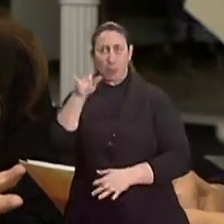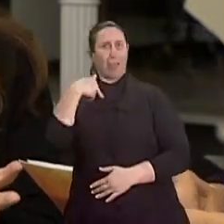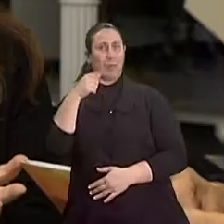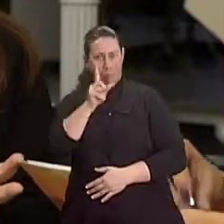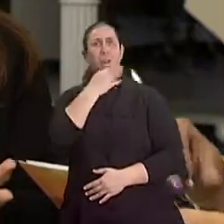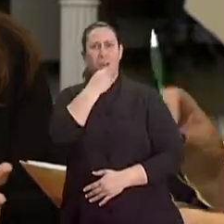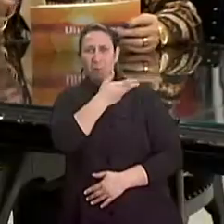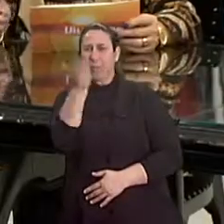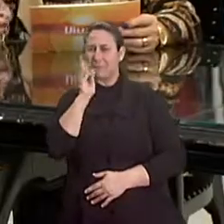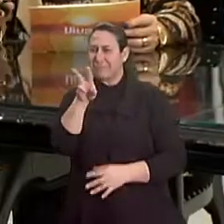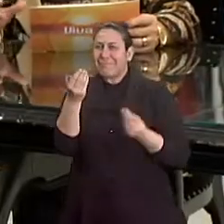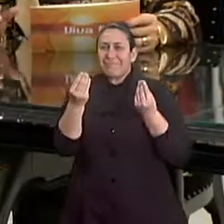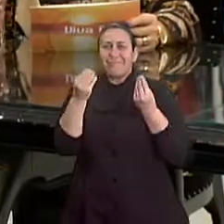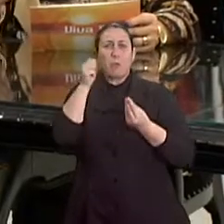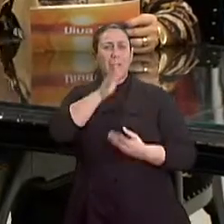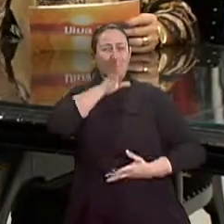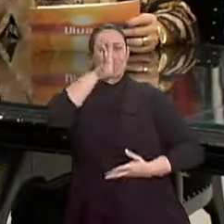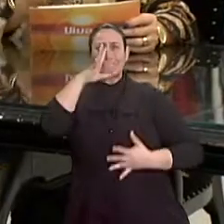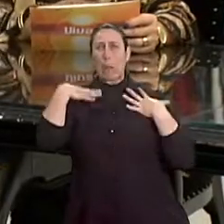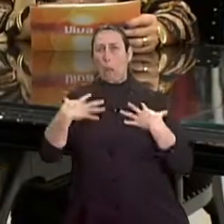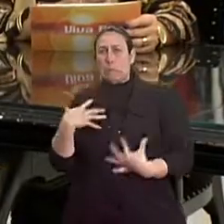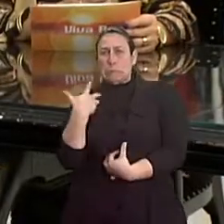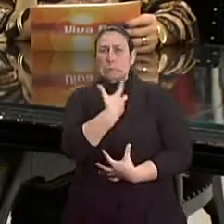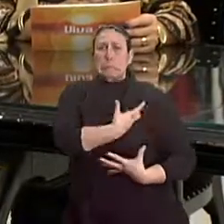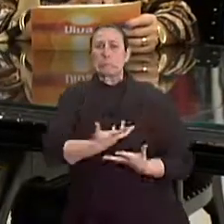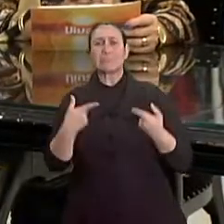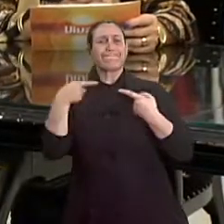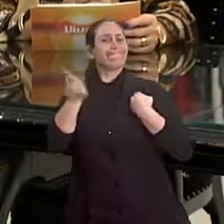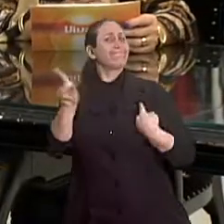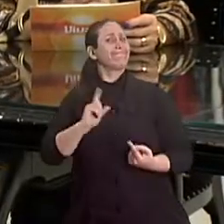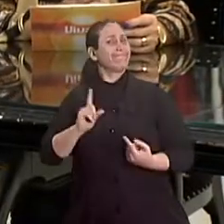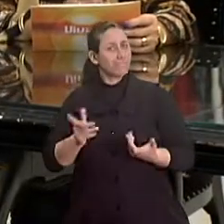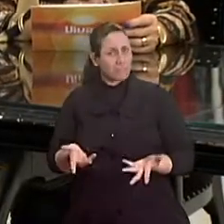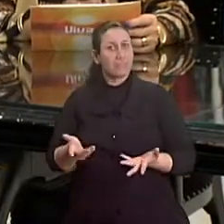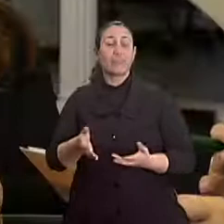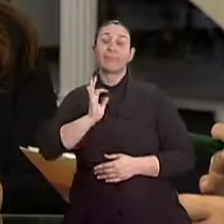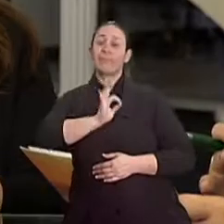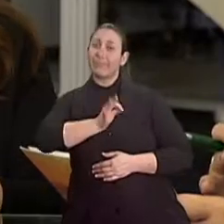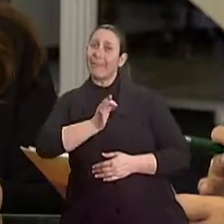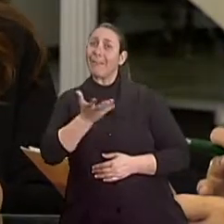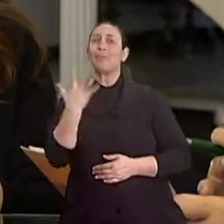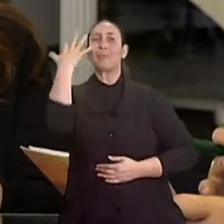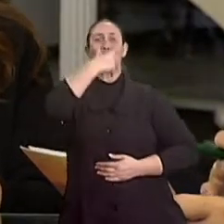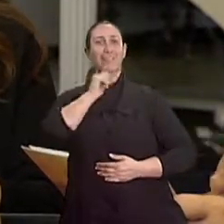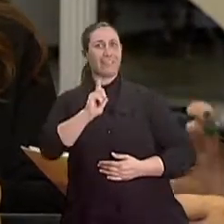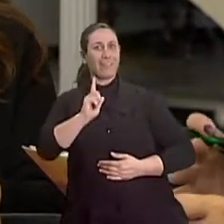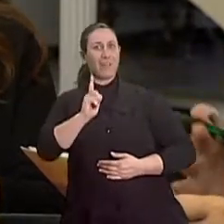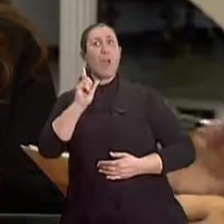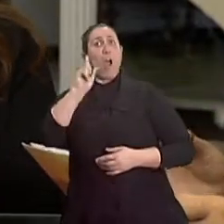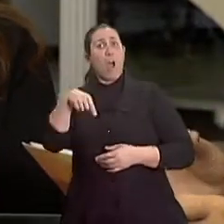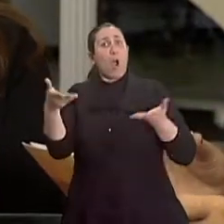está acontecendo? Por quê? Aí caímos naquele ponto fundamental da moda, que é a estética. É, porque assim, ó...